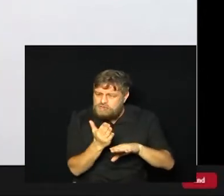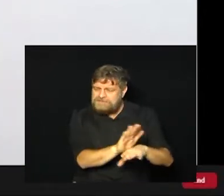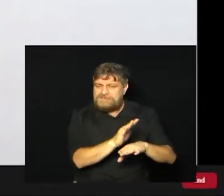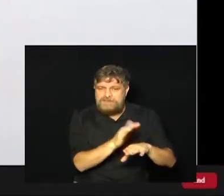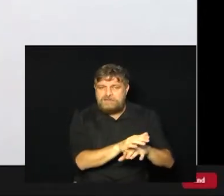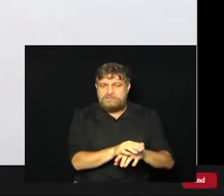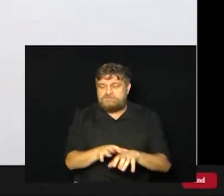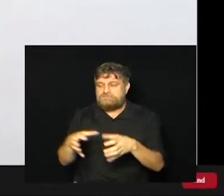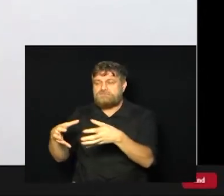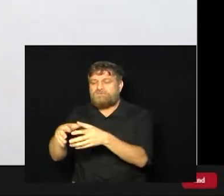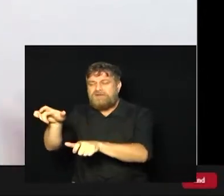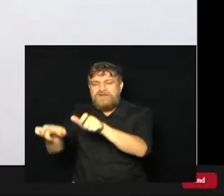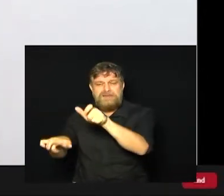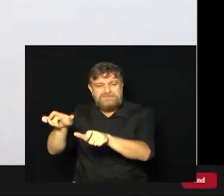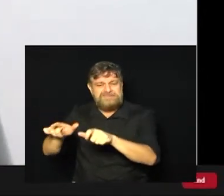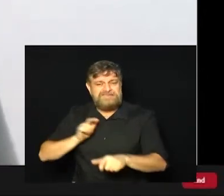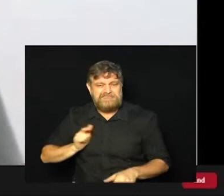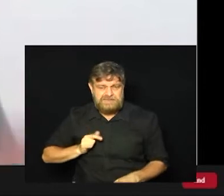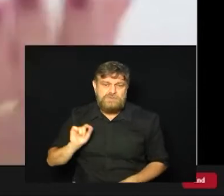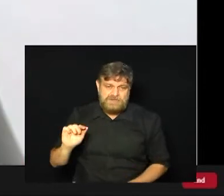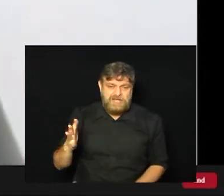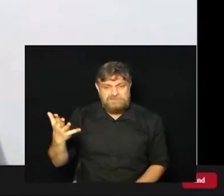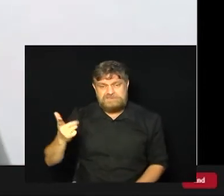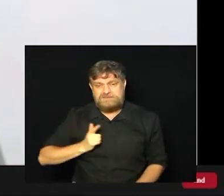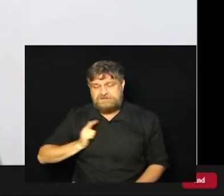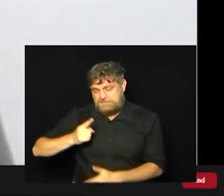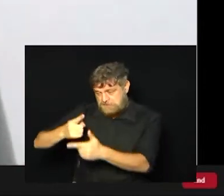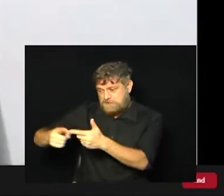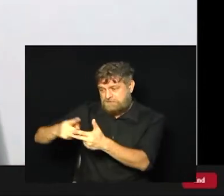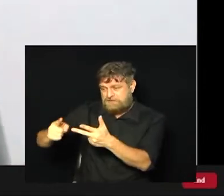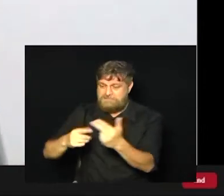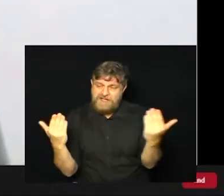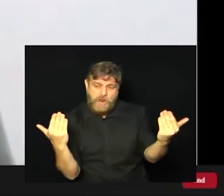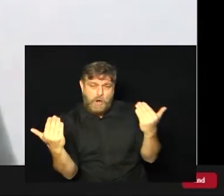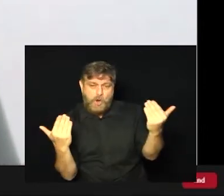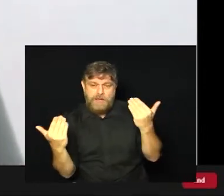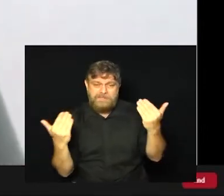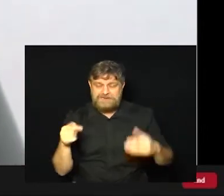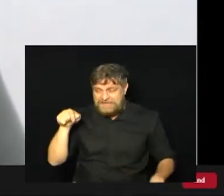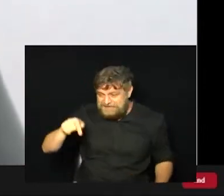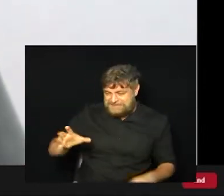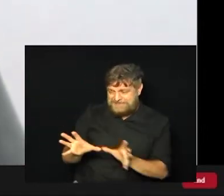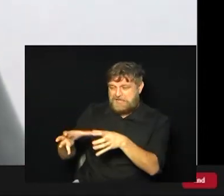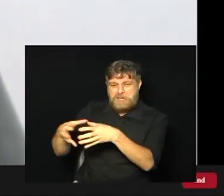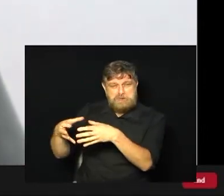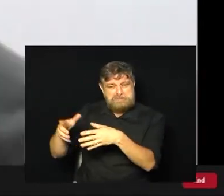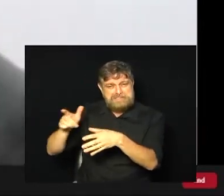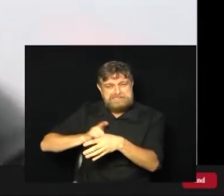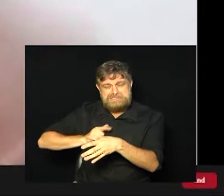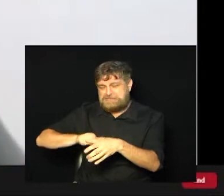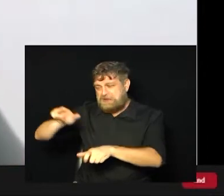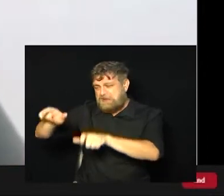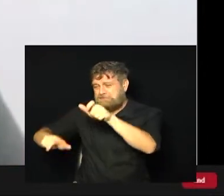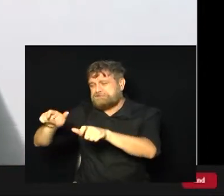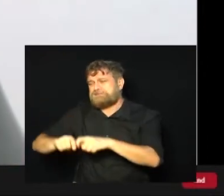E do outro lado, às vezes uma pessoa que teve uma perda, que para ela é grande, mas se fosse comparar numericamente até menor que aquele que estava estendendo uma mão,